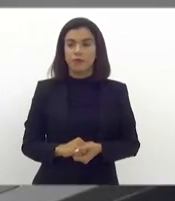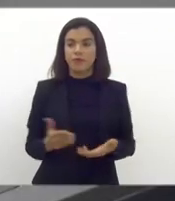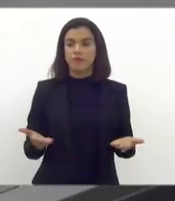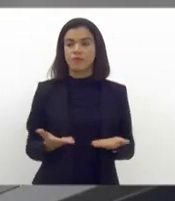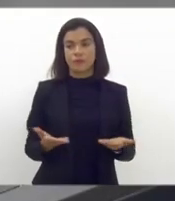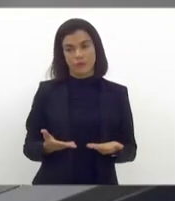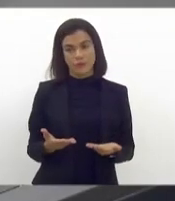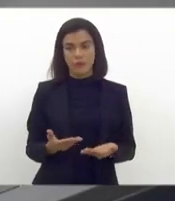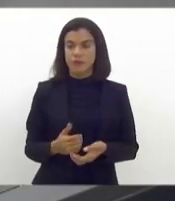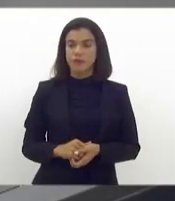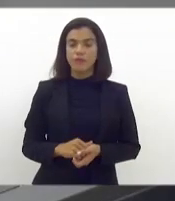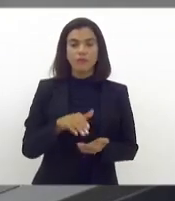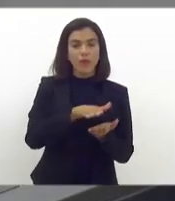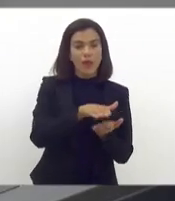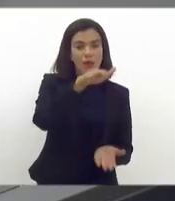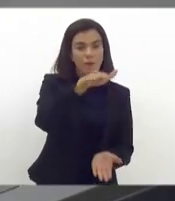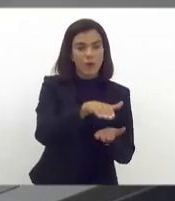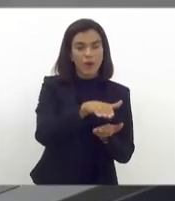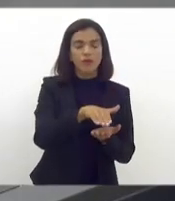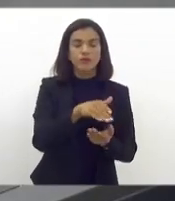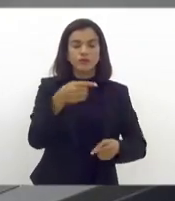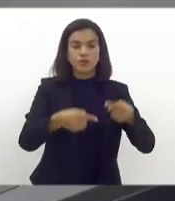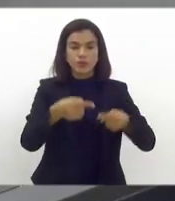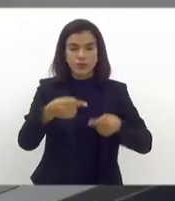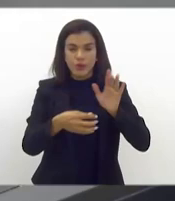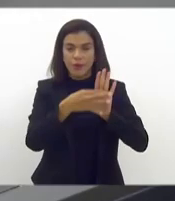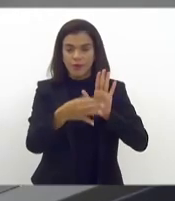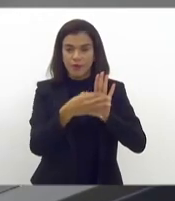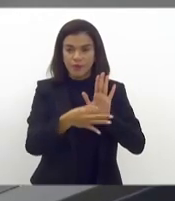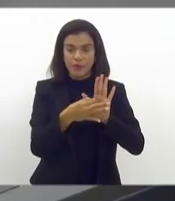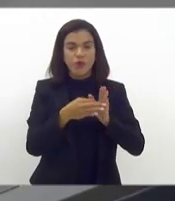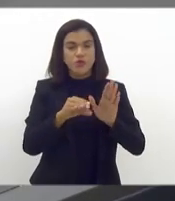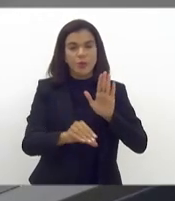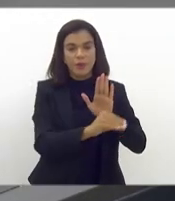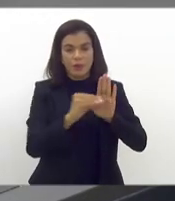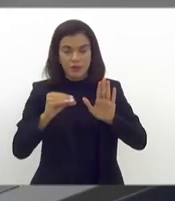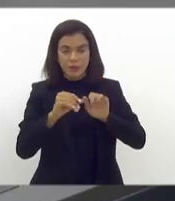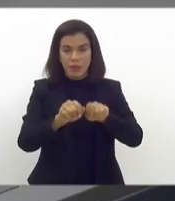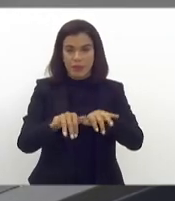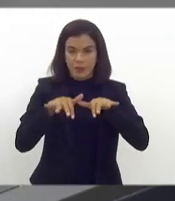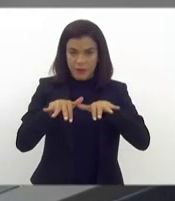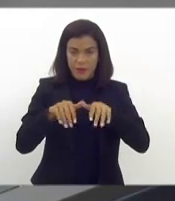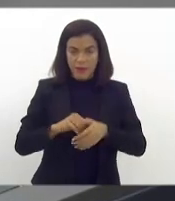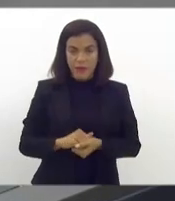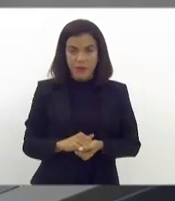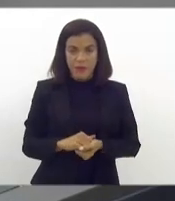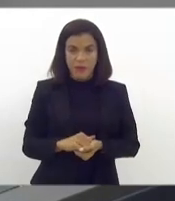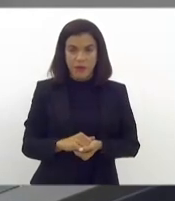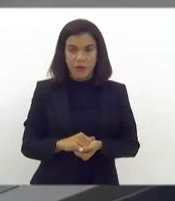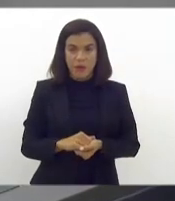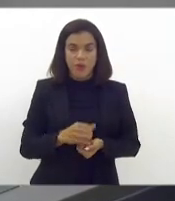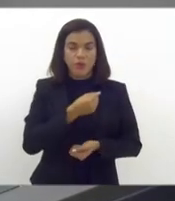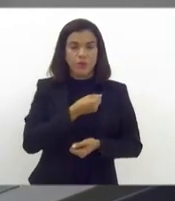Passamos, então, ao bloco de discussões e votação dos pareceres sobre emendas de plenário. O